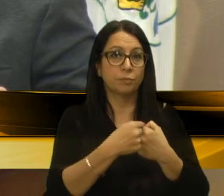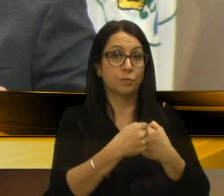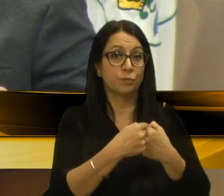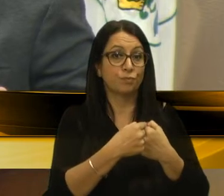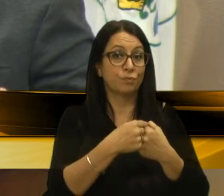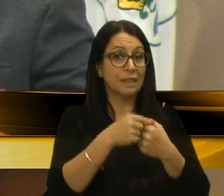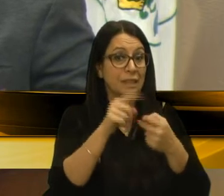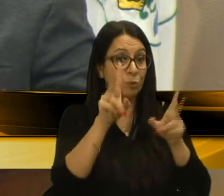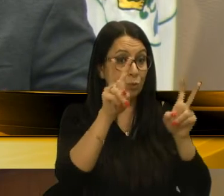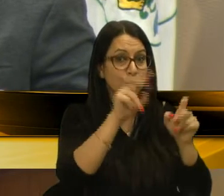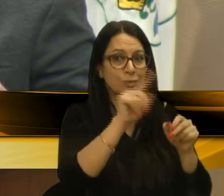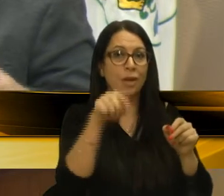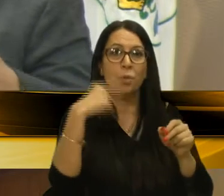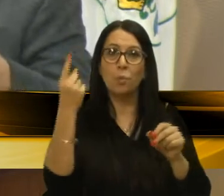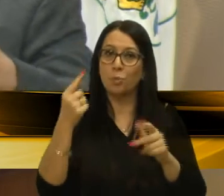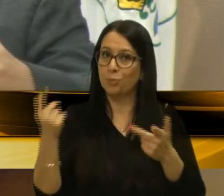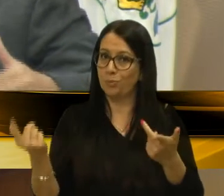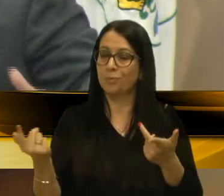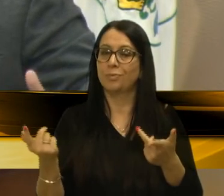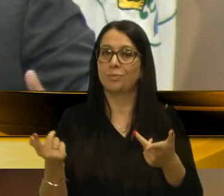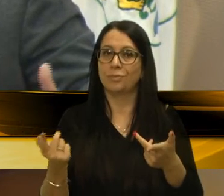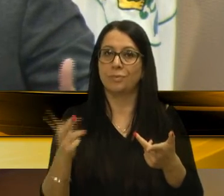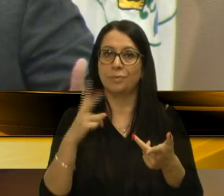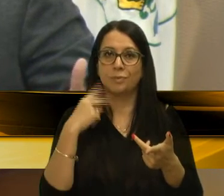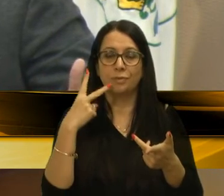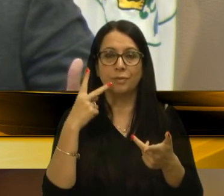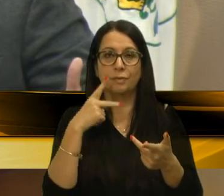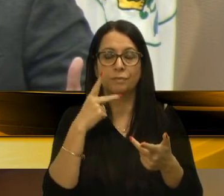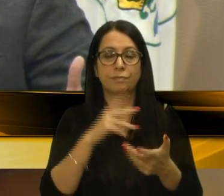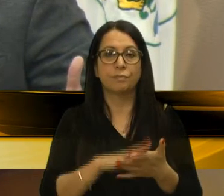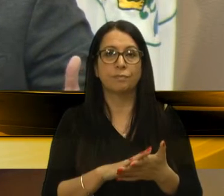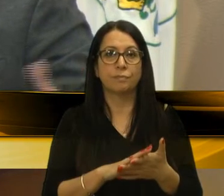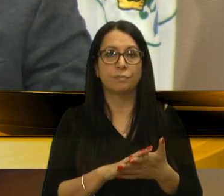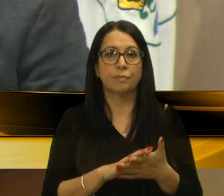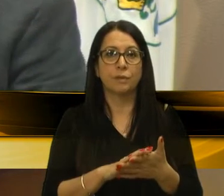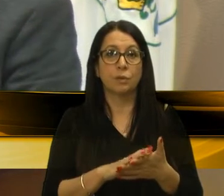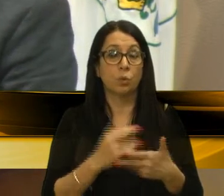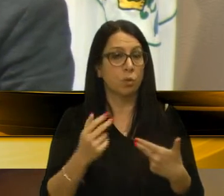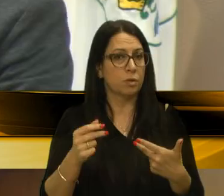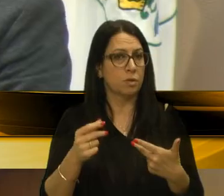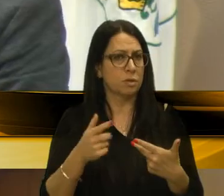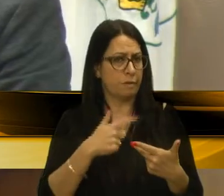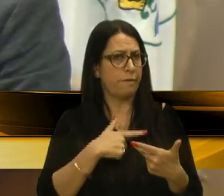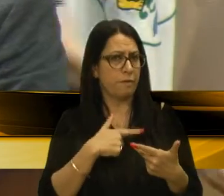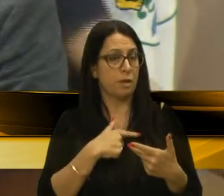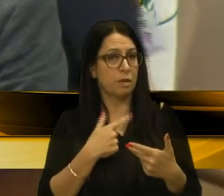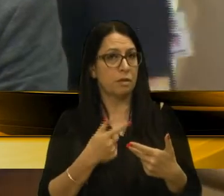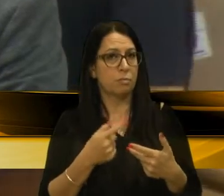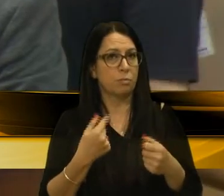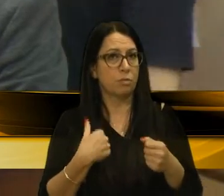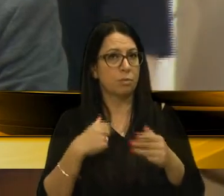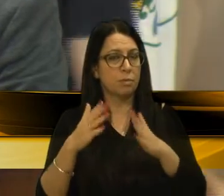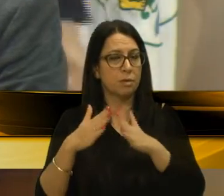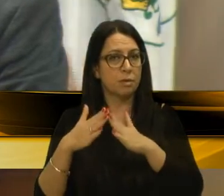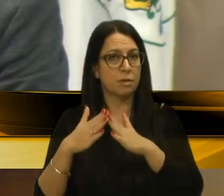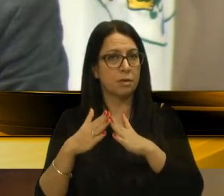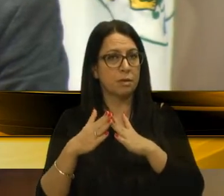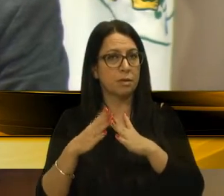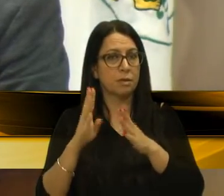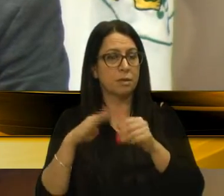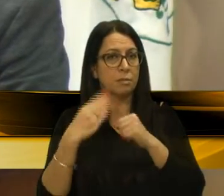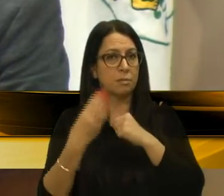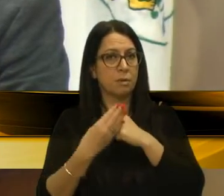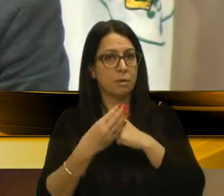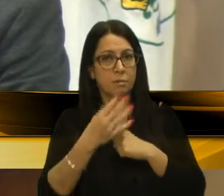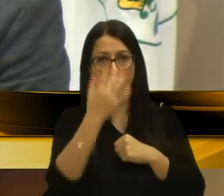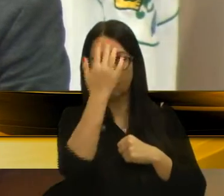outros é o vereador disse que a situação da festa' santa feita por uma moradora já na reta operadora de loja que me mandou